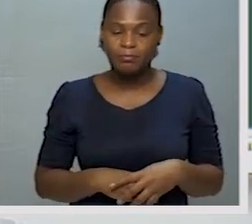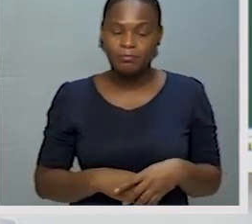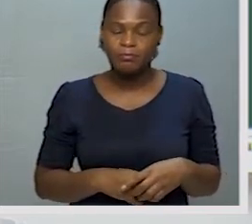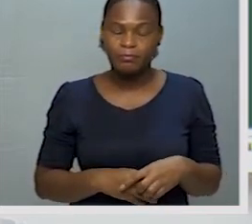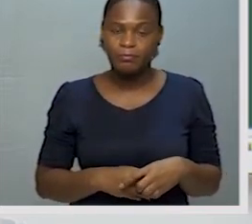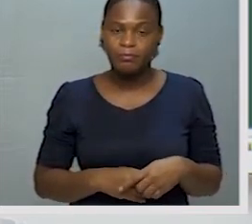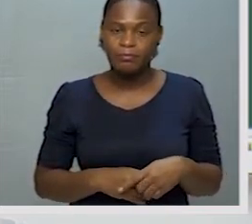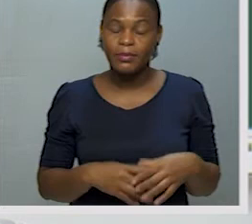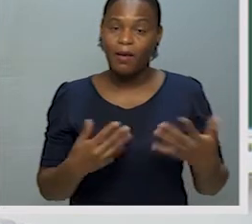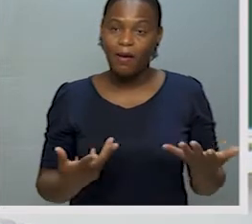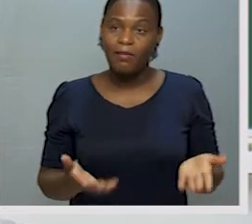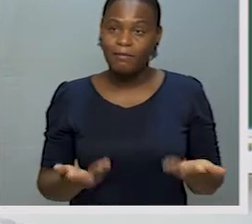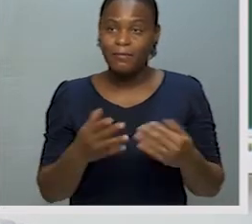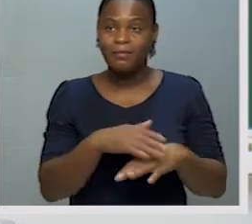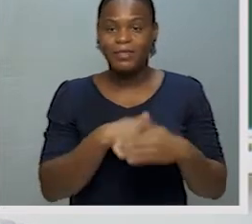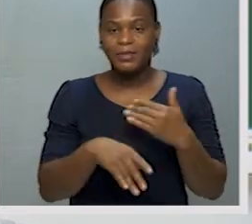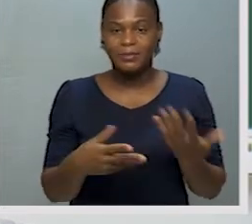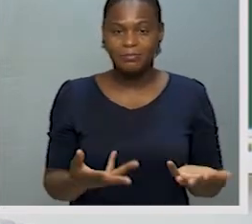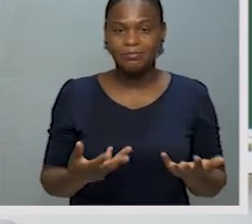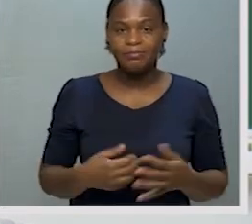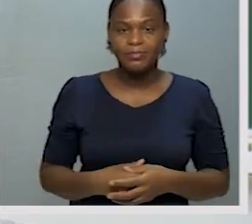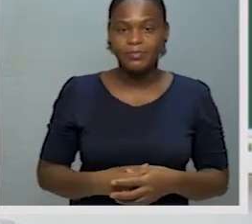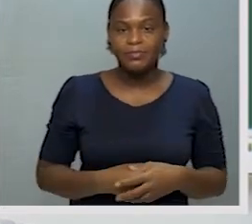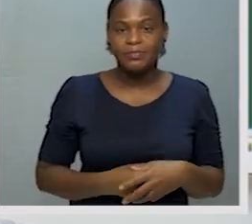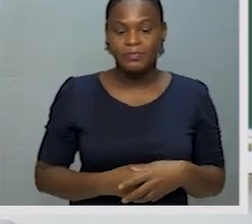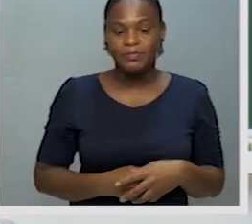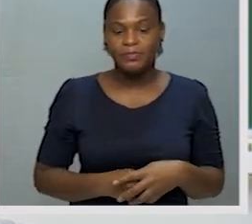o 4. Então, fazemos